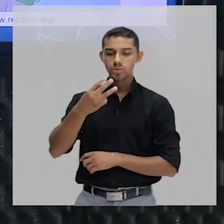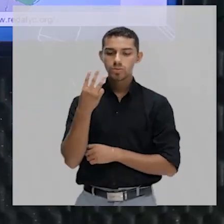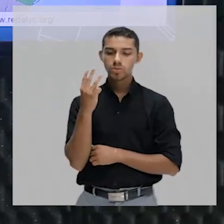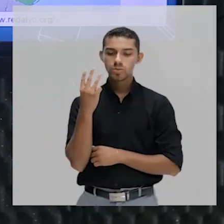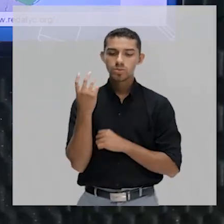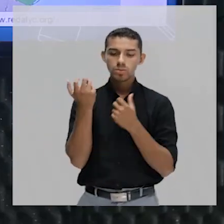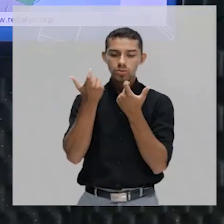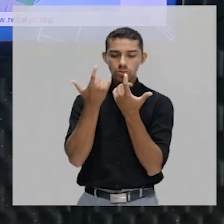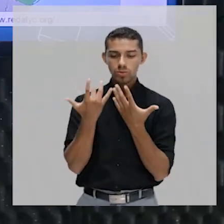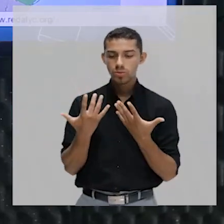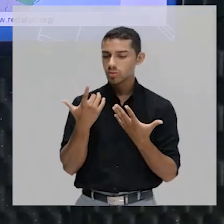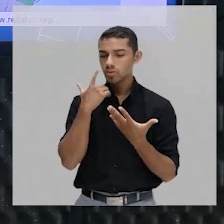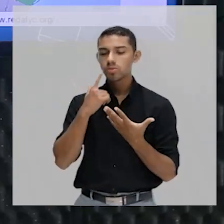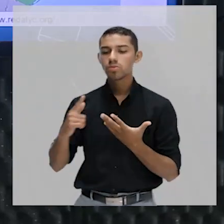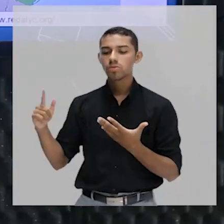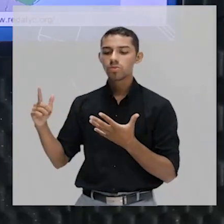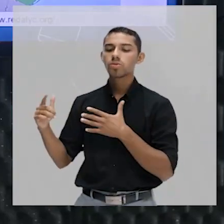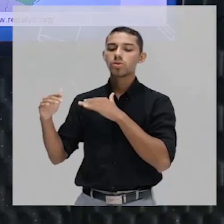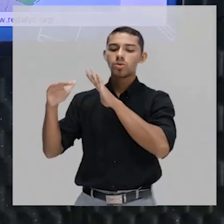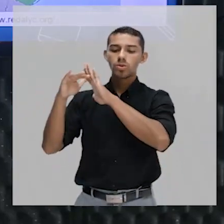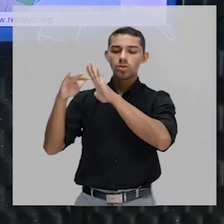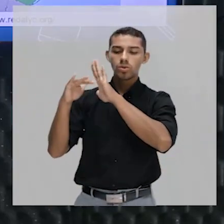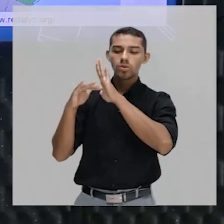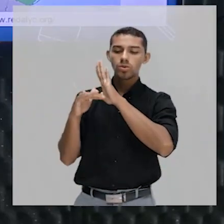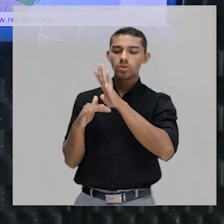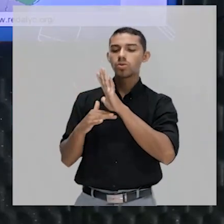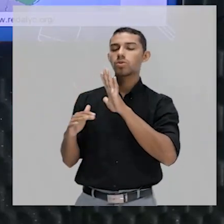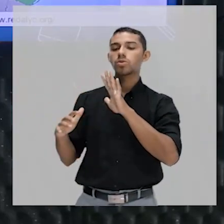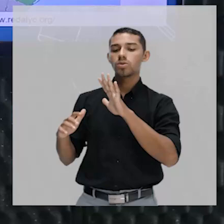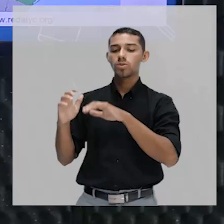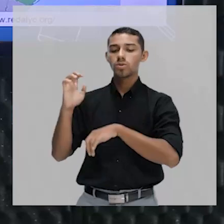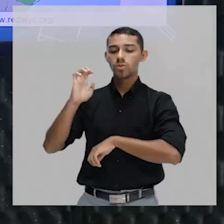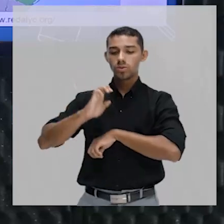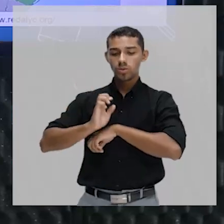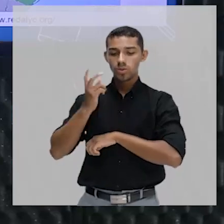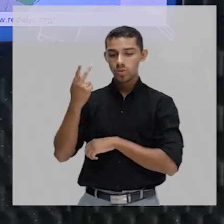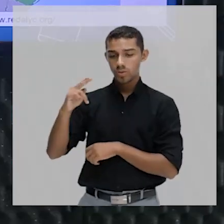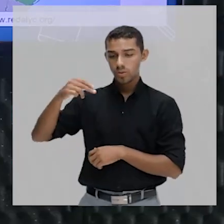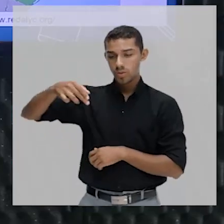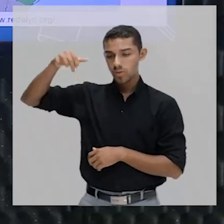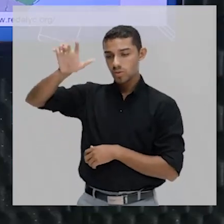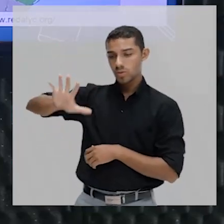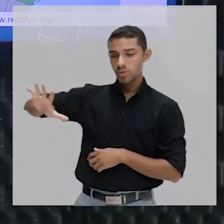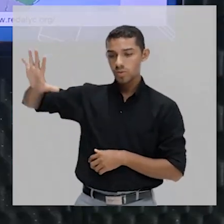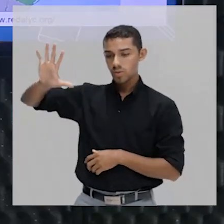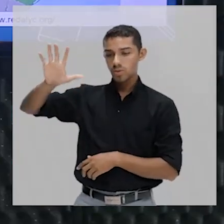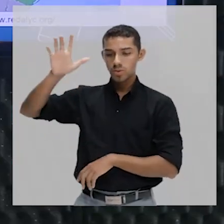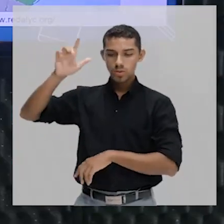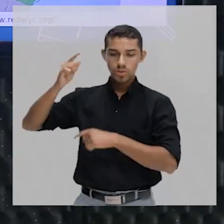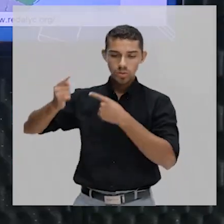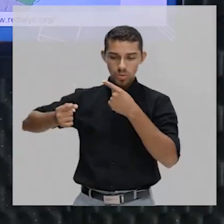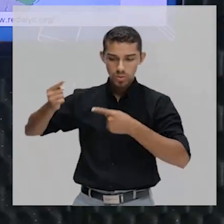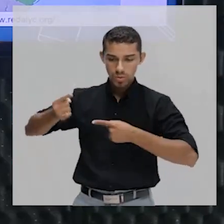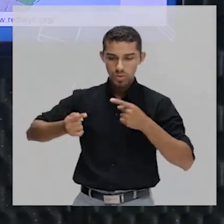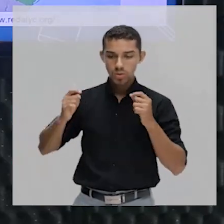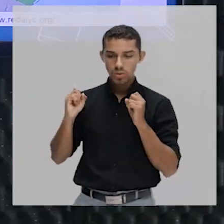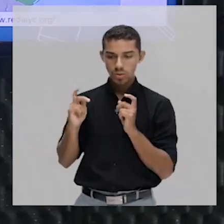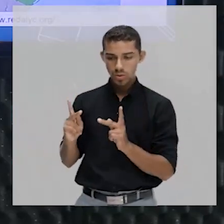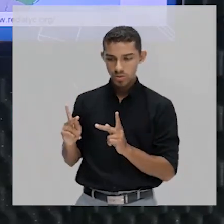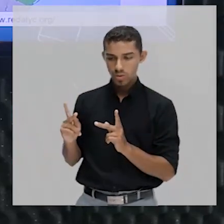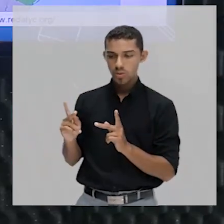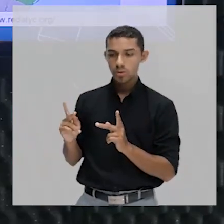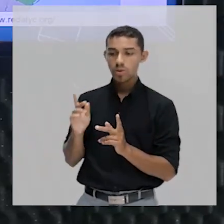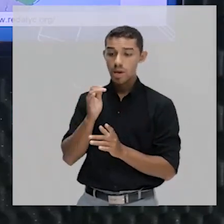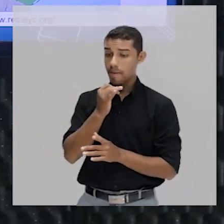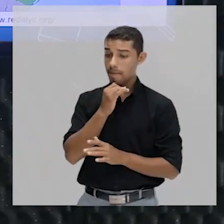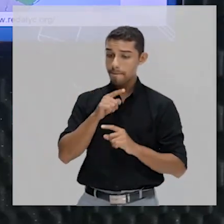na classificação do IBGE, o Maranhão ele é um estado integrante do Nordeste, por critérios políticos, administrativos. Mas quando